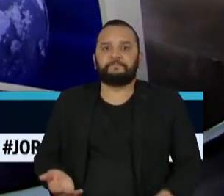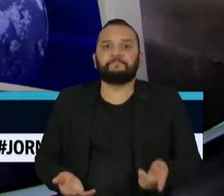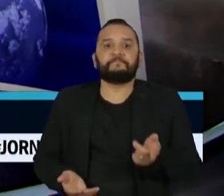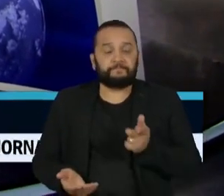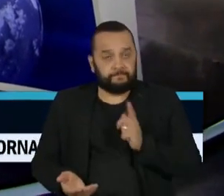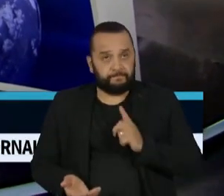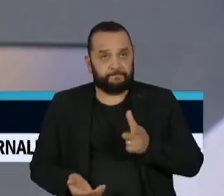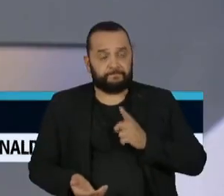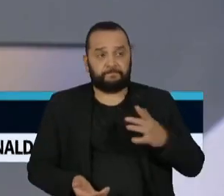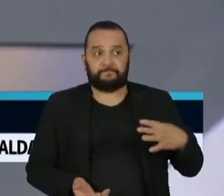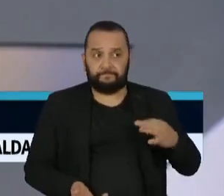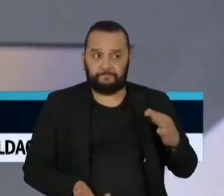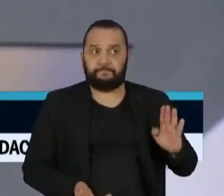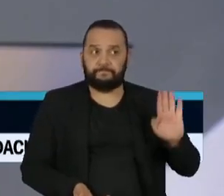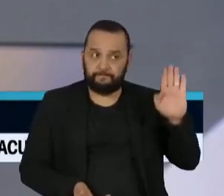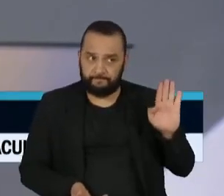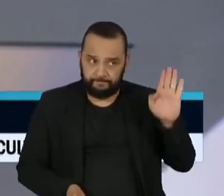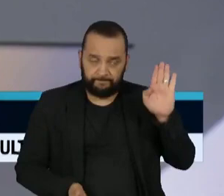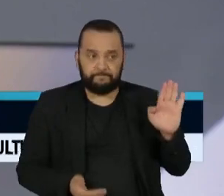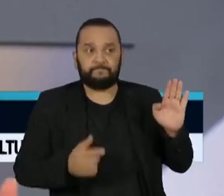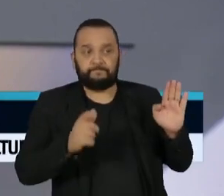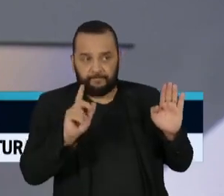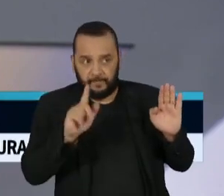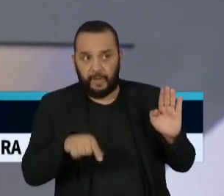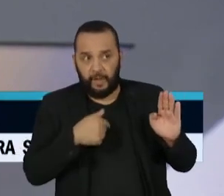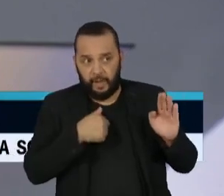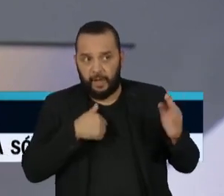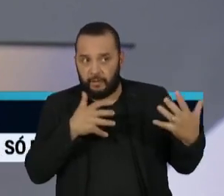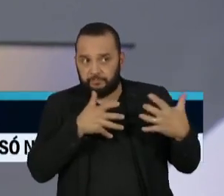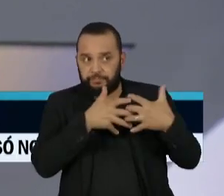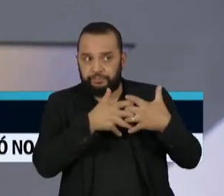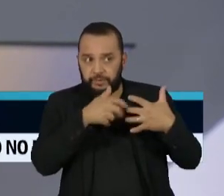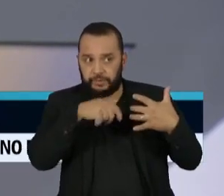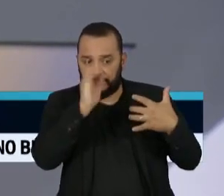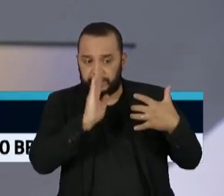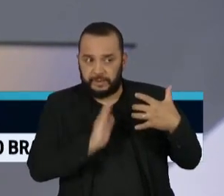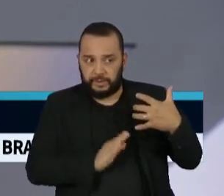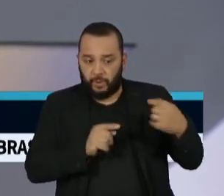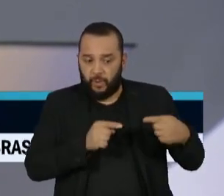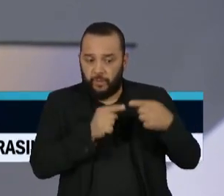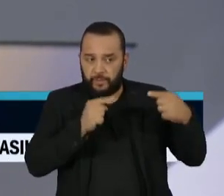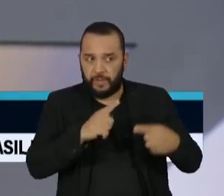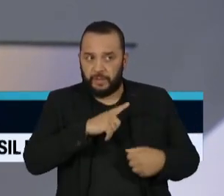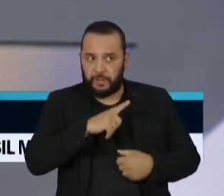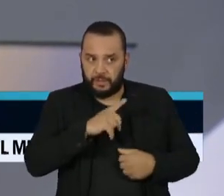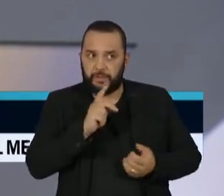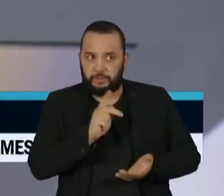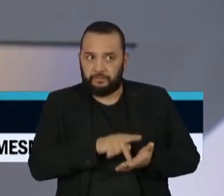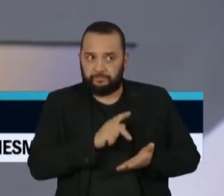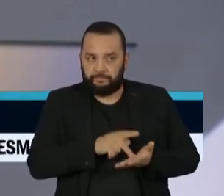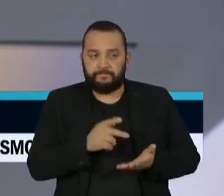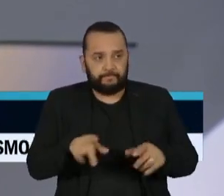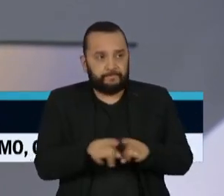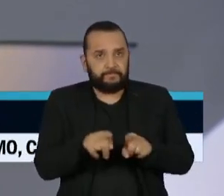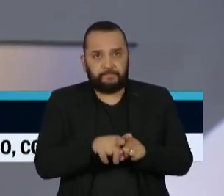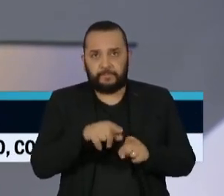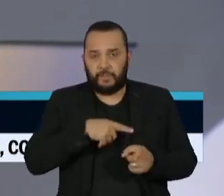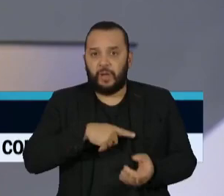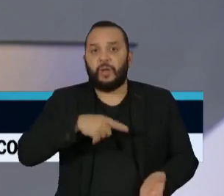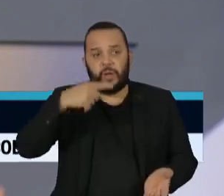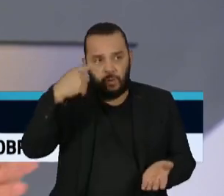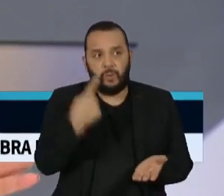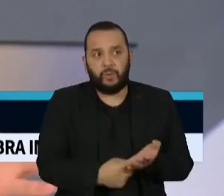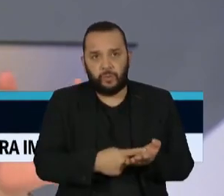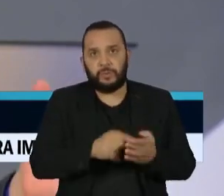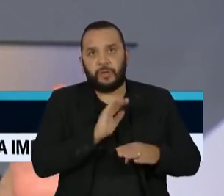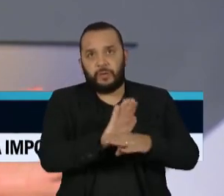que a princípio é alinhado e aliado ao Brasil e tem esse compromisso com o